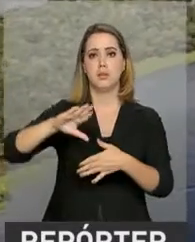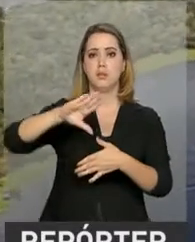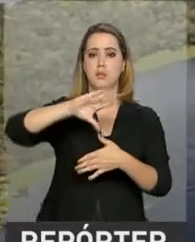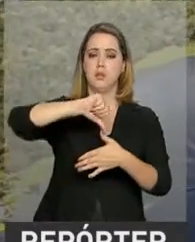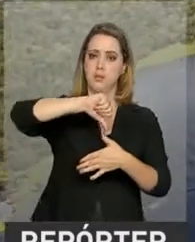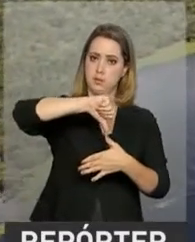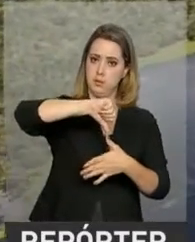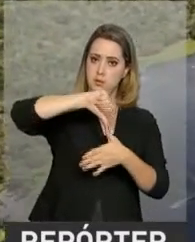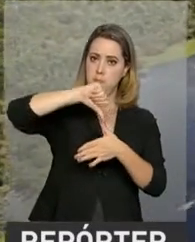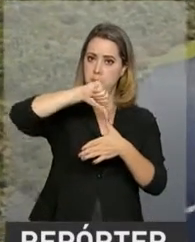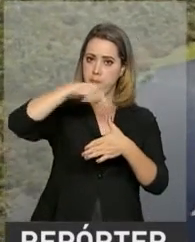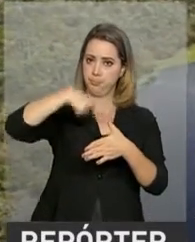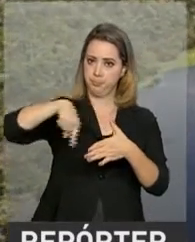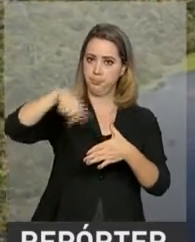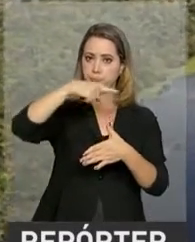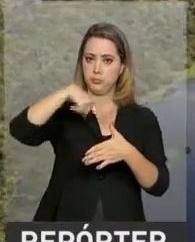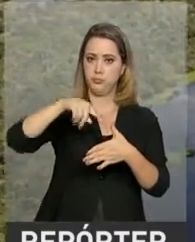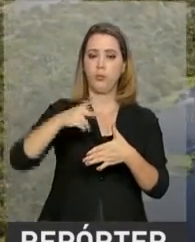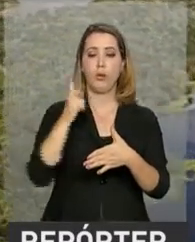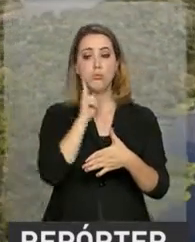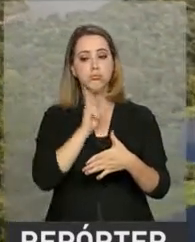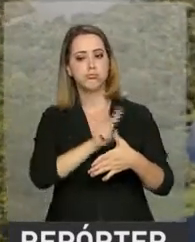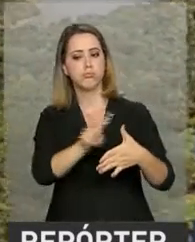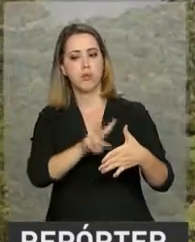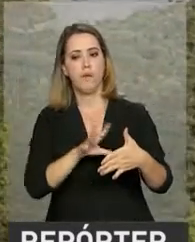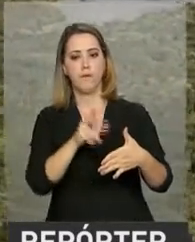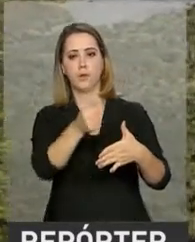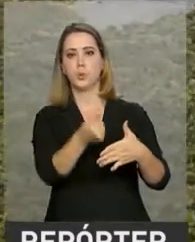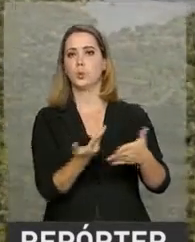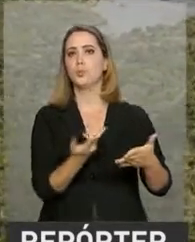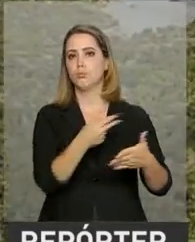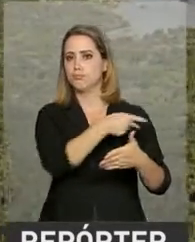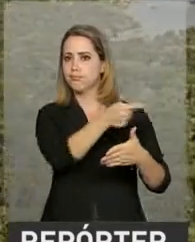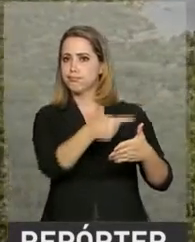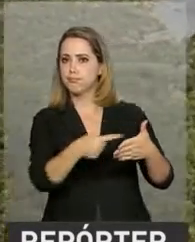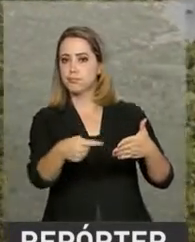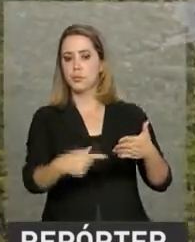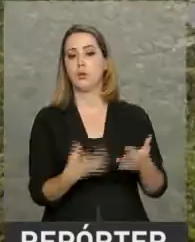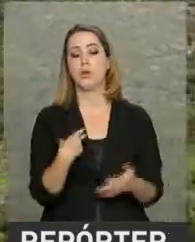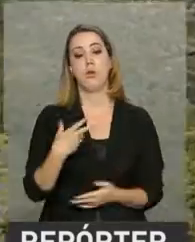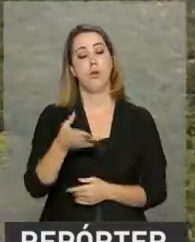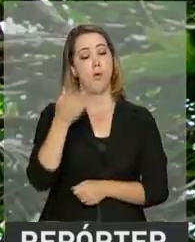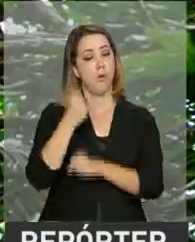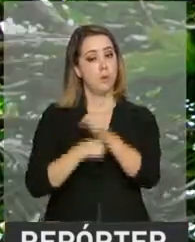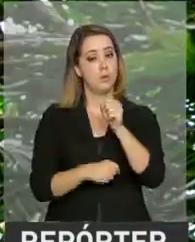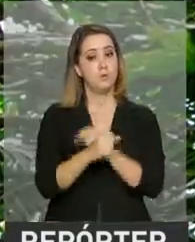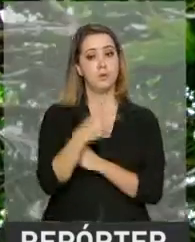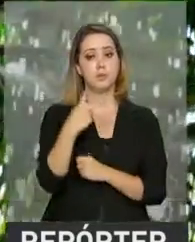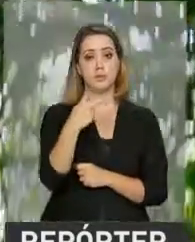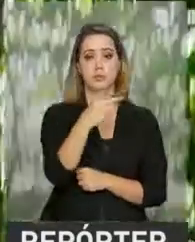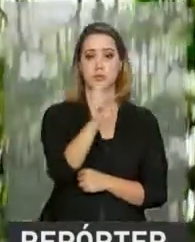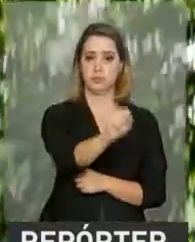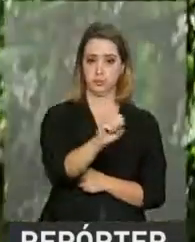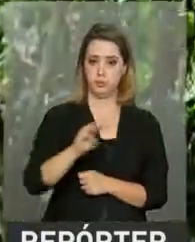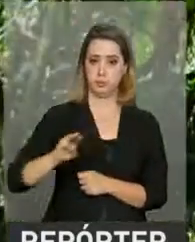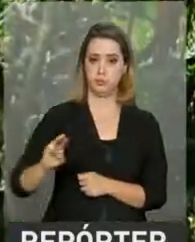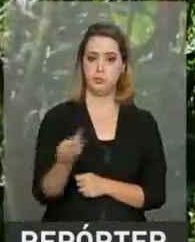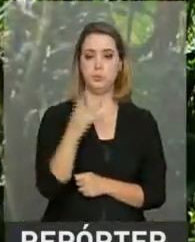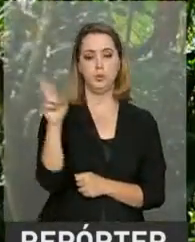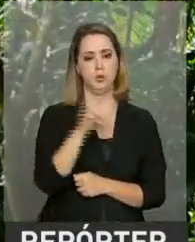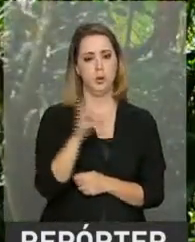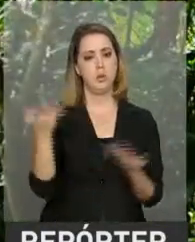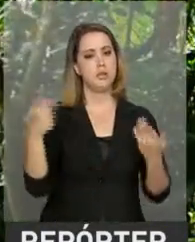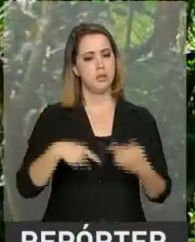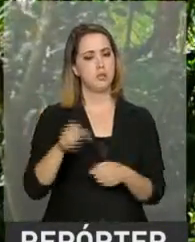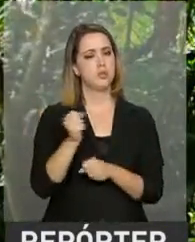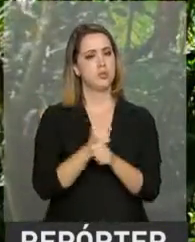ano passado, o orçamento do programa foi de 228 milhões de reais e neste ano está previsto um investimento